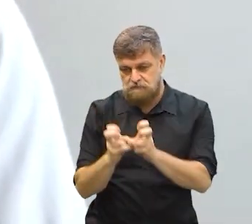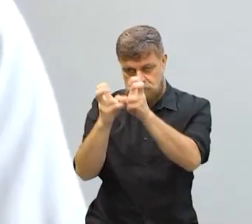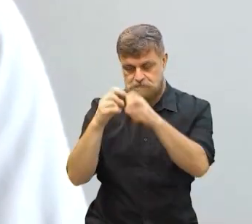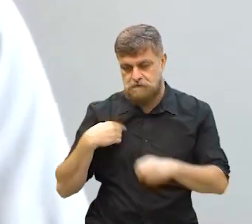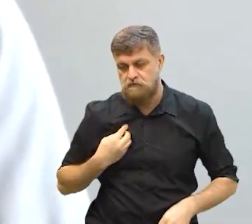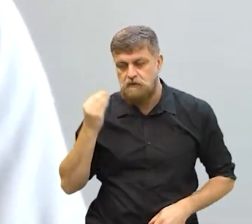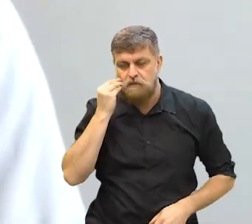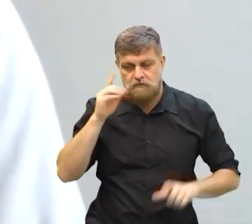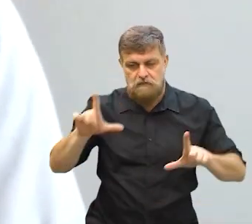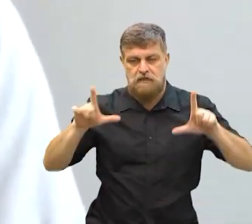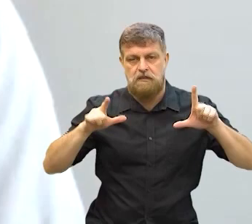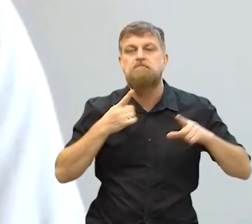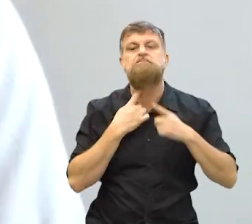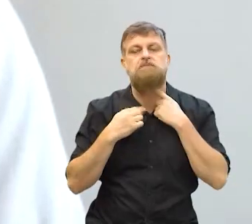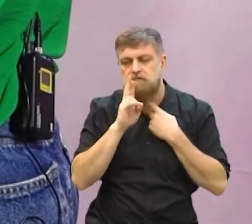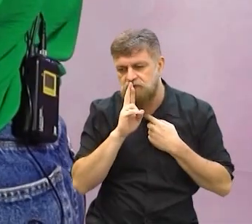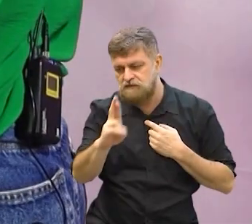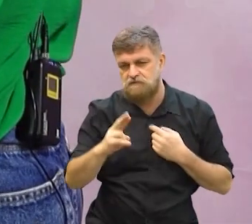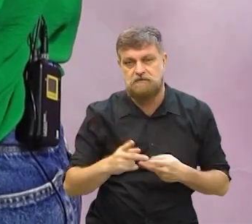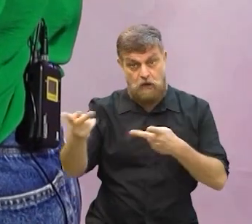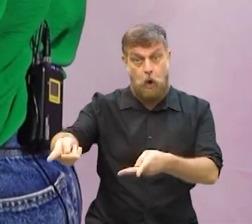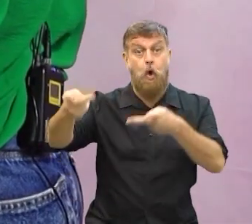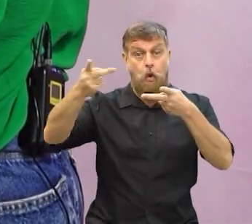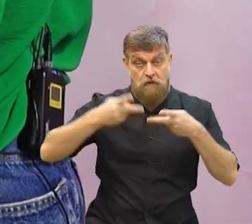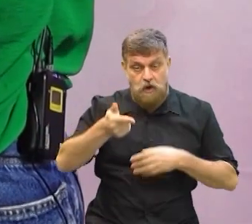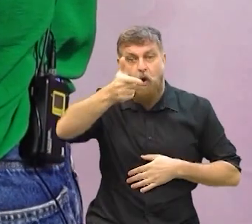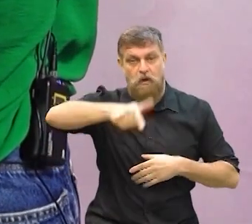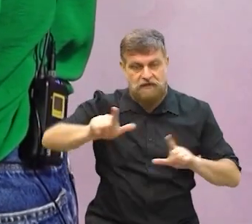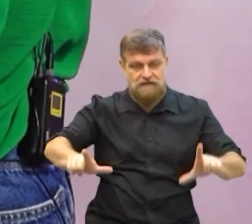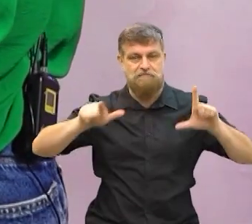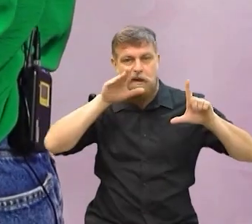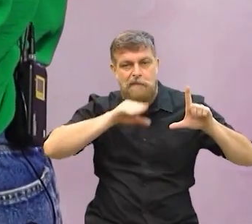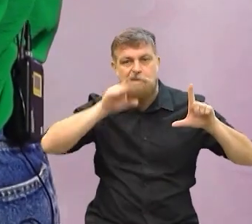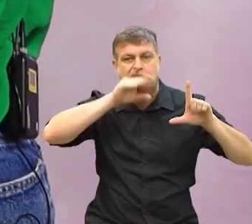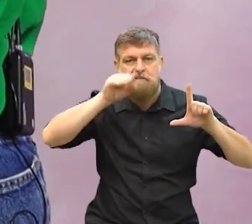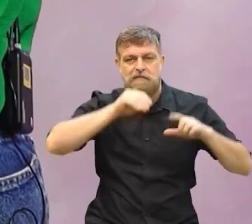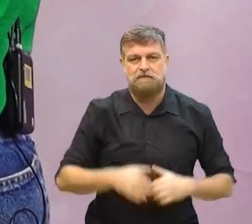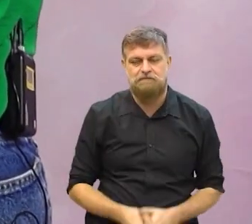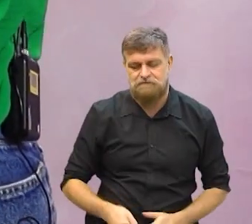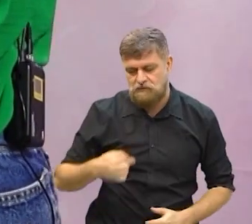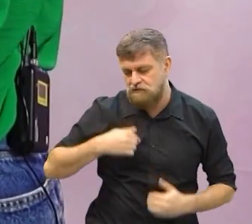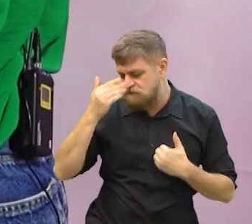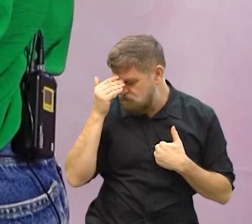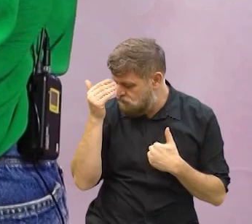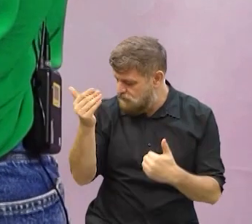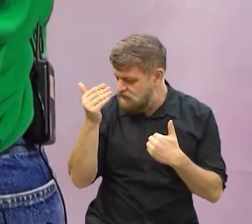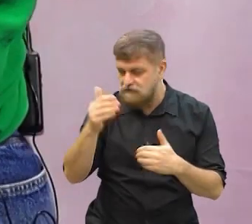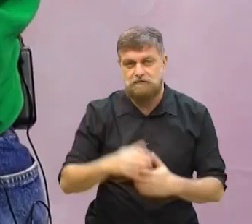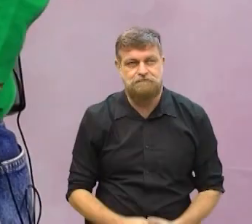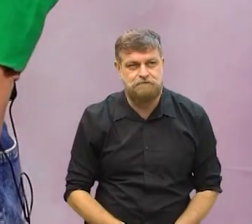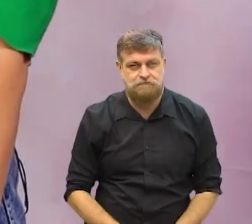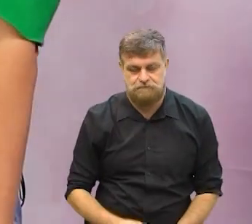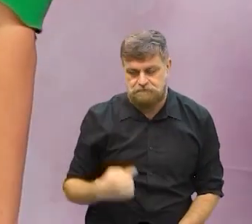realmente a oportunidade, a gente está à disposição. Muito obrigado. Já fica aqui o convite para uma próxima participação. Muito obrigado,